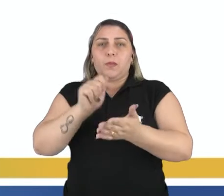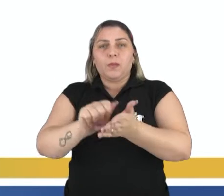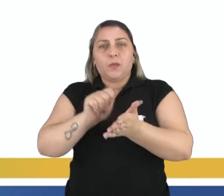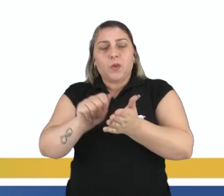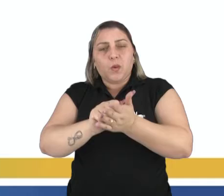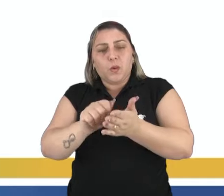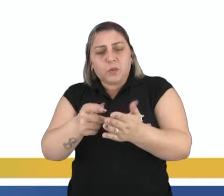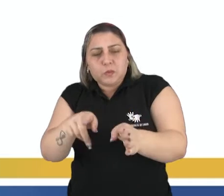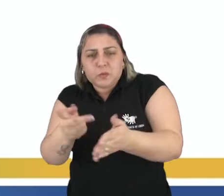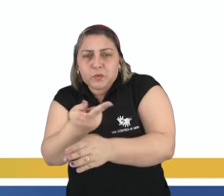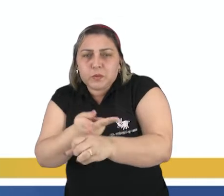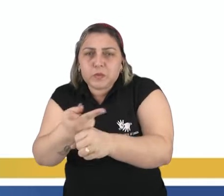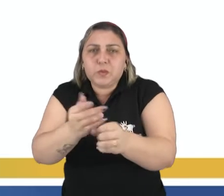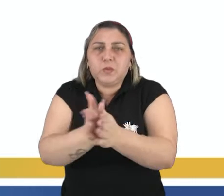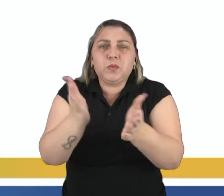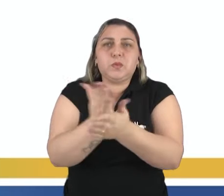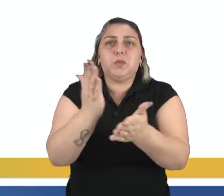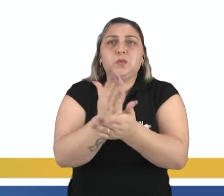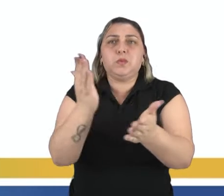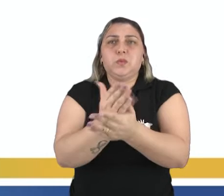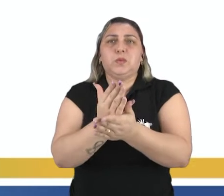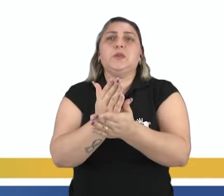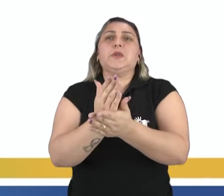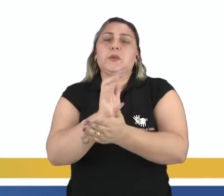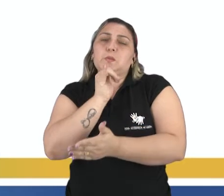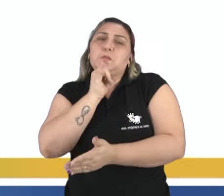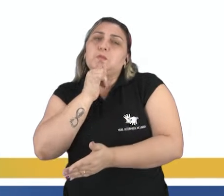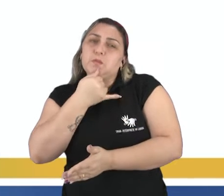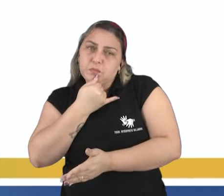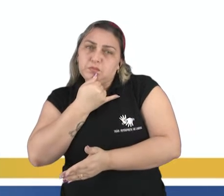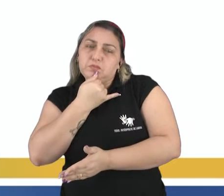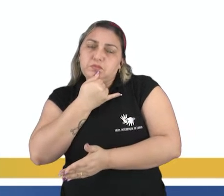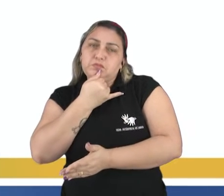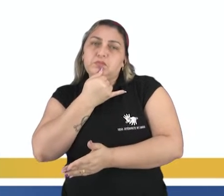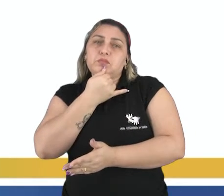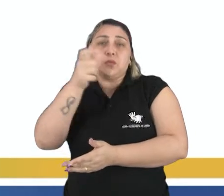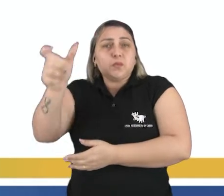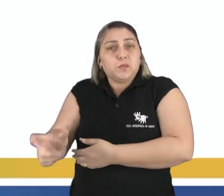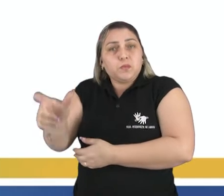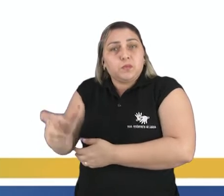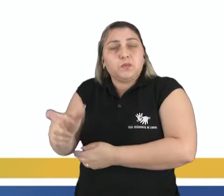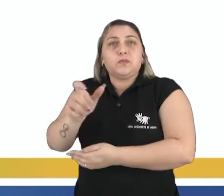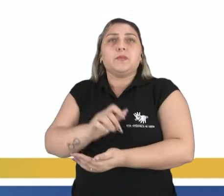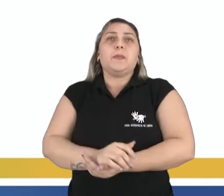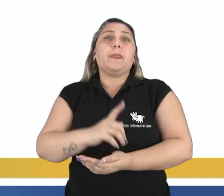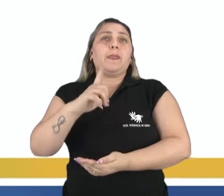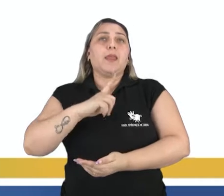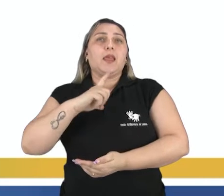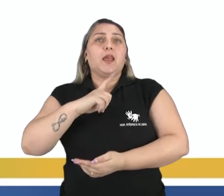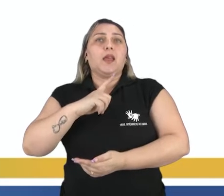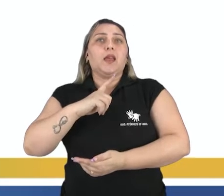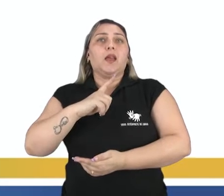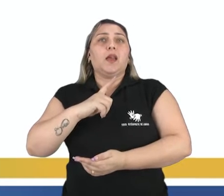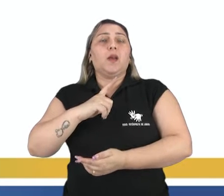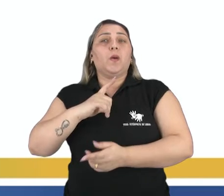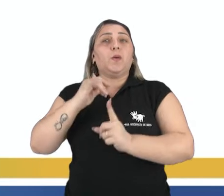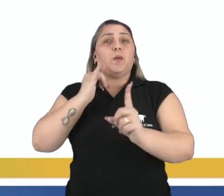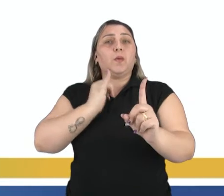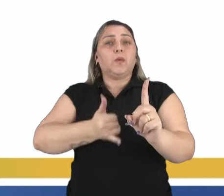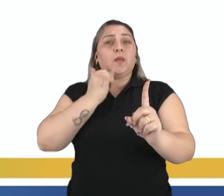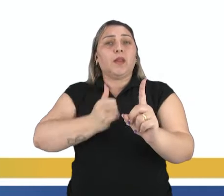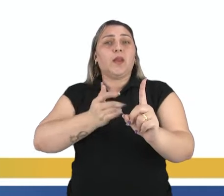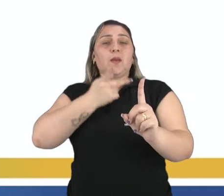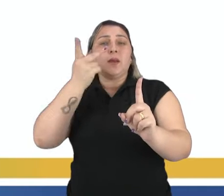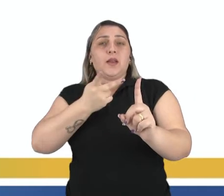dos livros era feita com tal melancolia que entristecia o outro. Então nós temos aqui um narrador contando ali os sentimentos